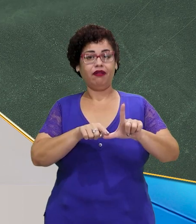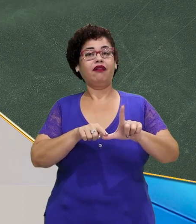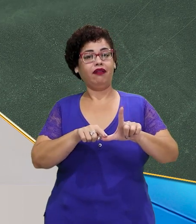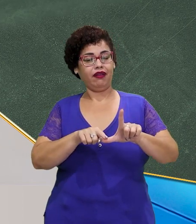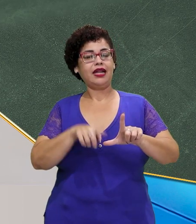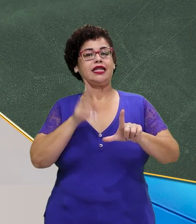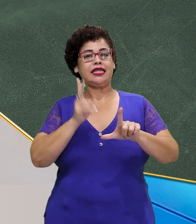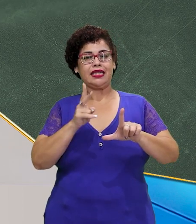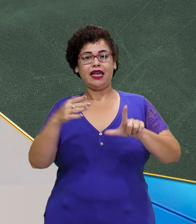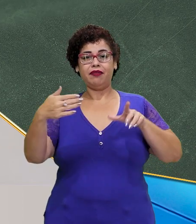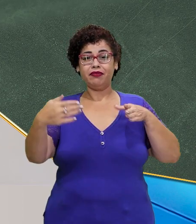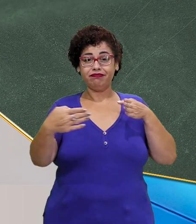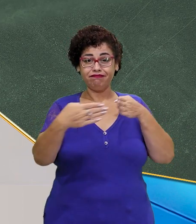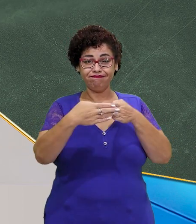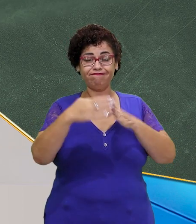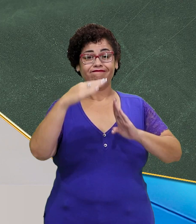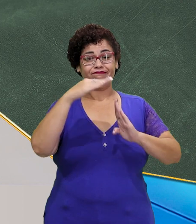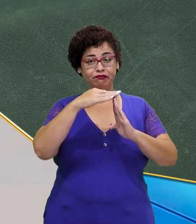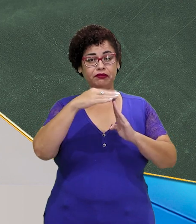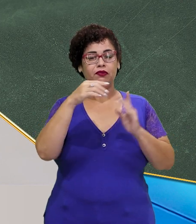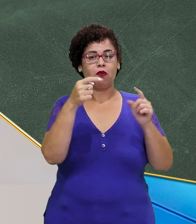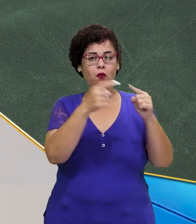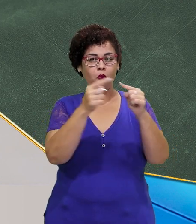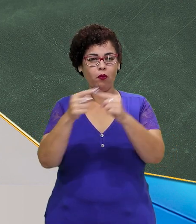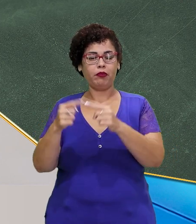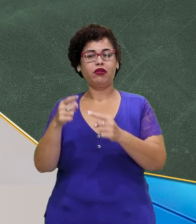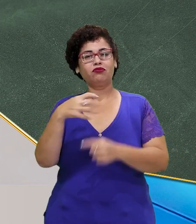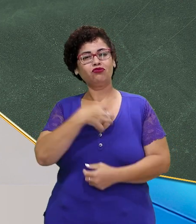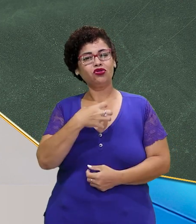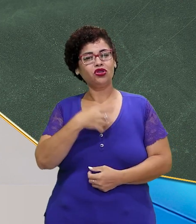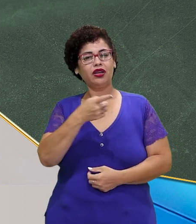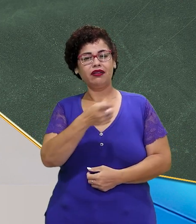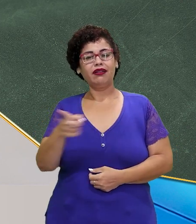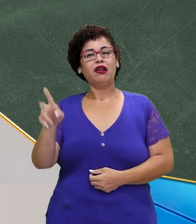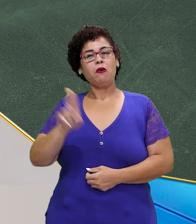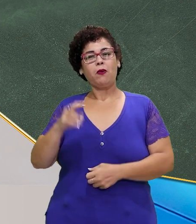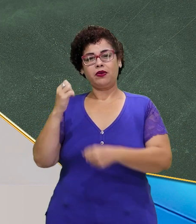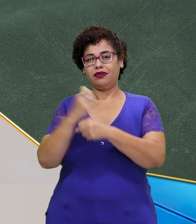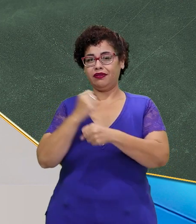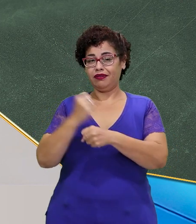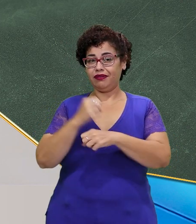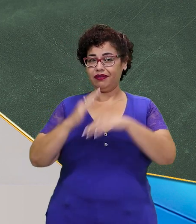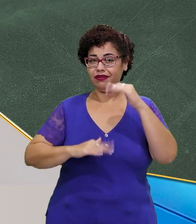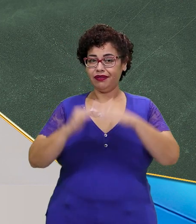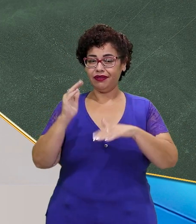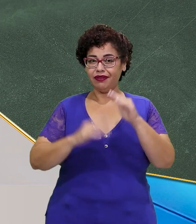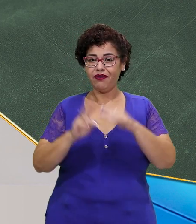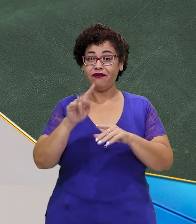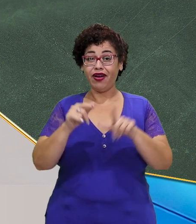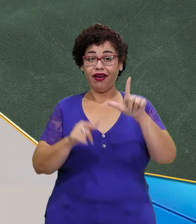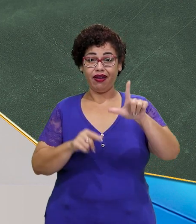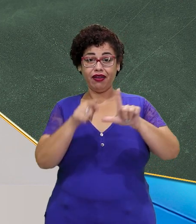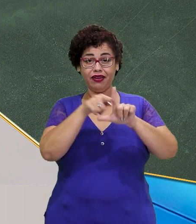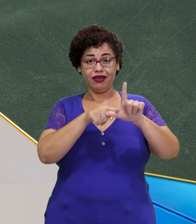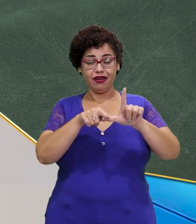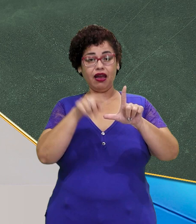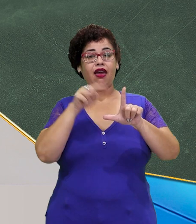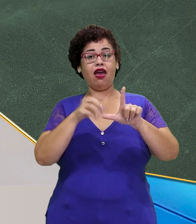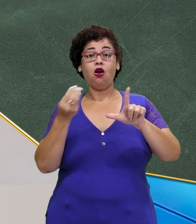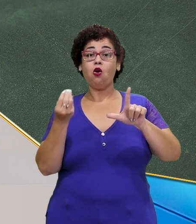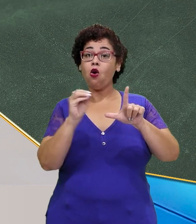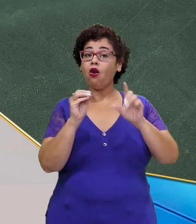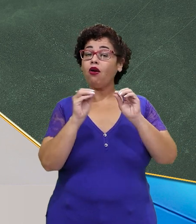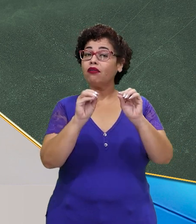são perpendiculares entre si. Uma das formas que os pedreiros usam para tirar o esquadro é